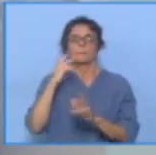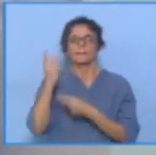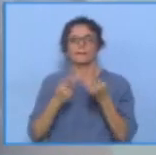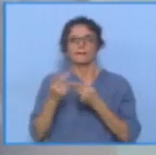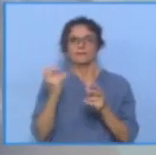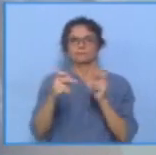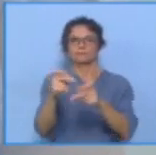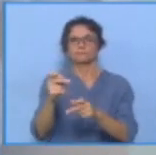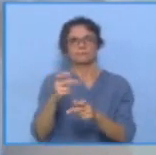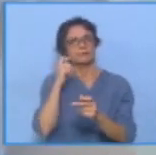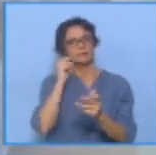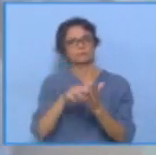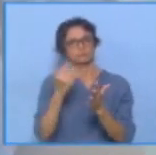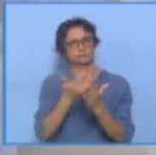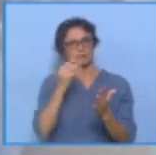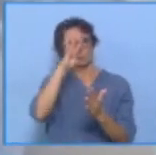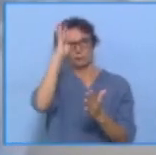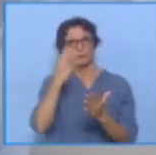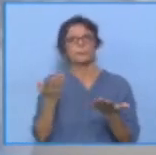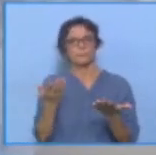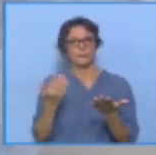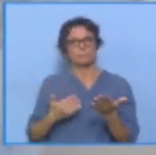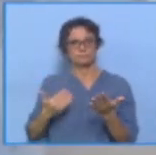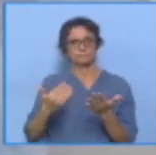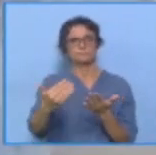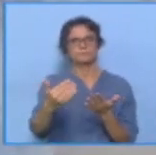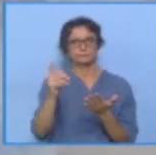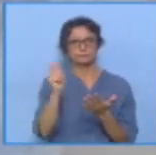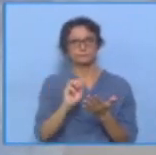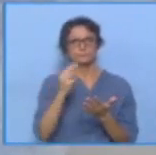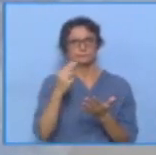marcar, por certo, a agenda do Papa Francisco ao longo deste mês de outubro.